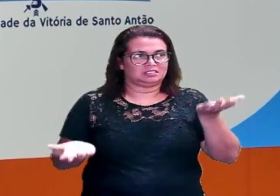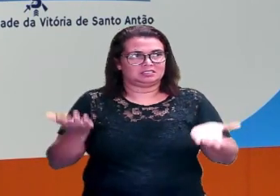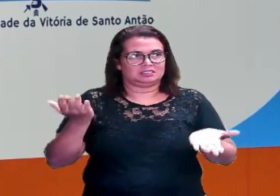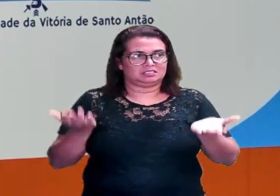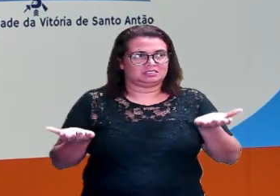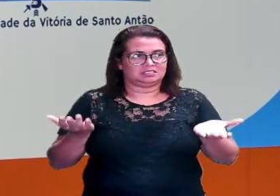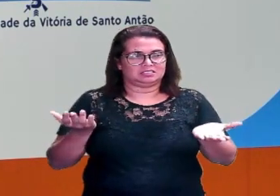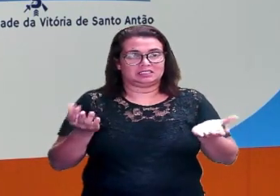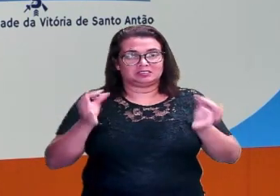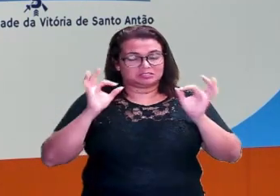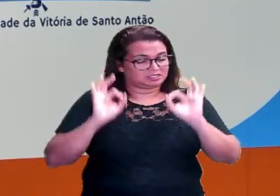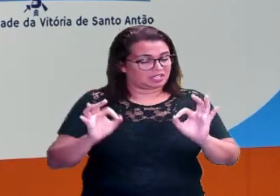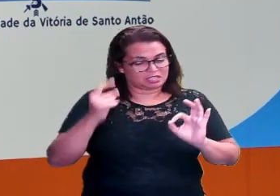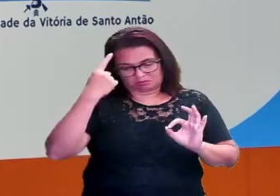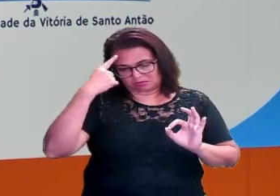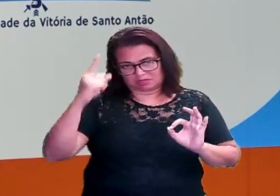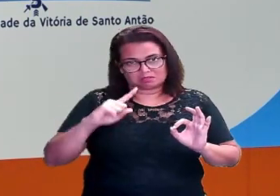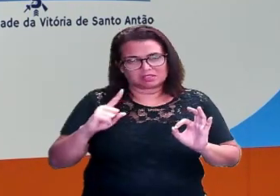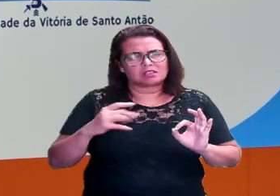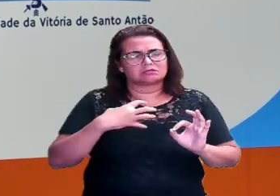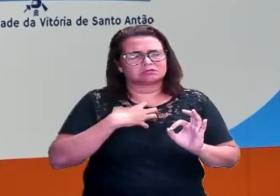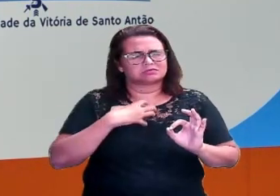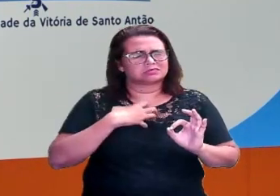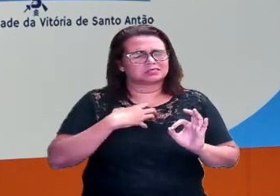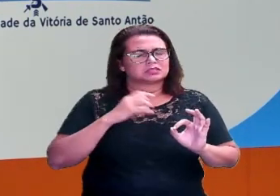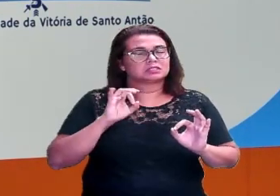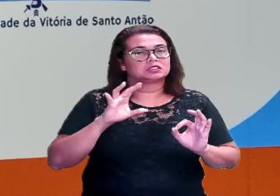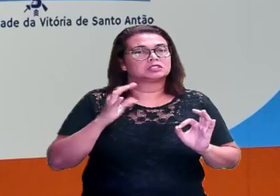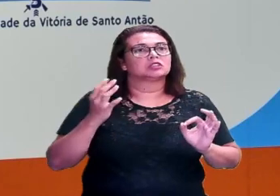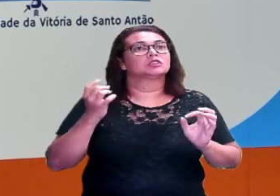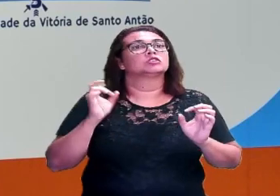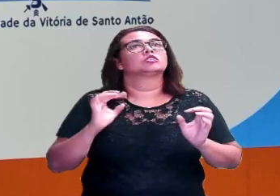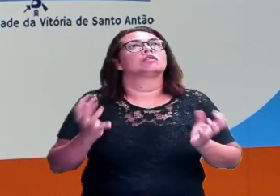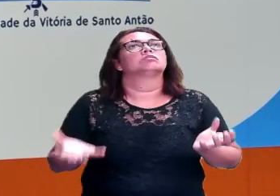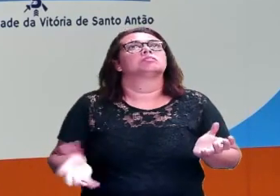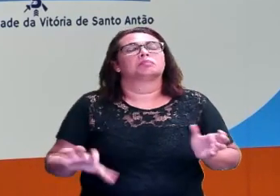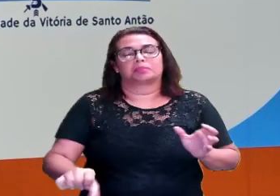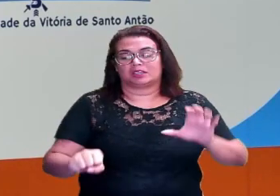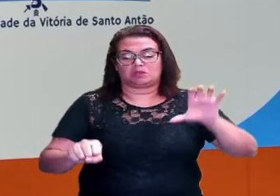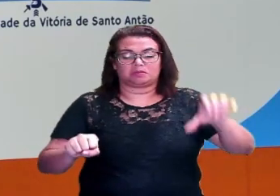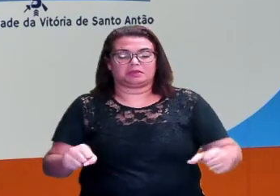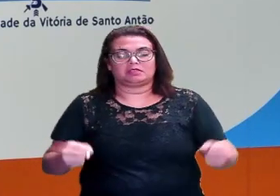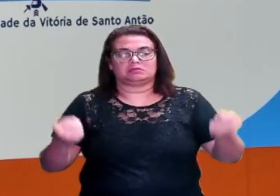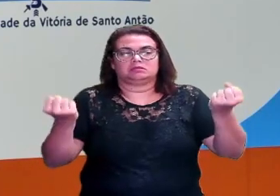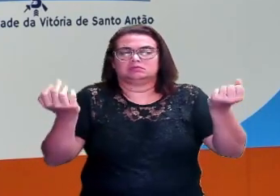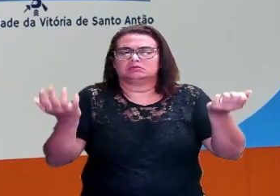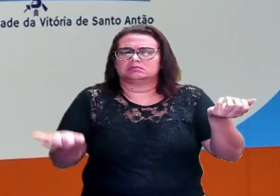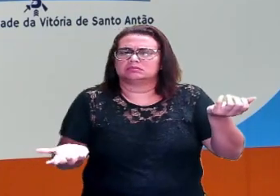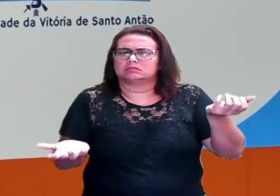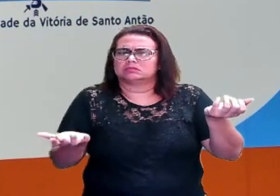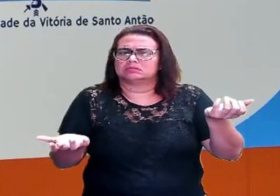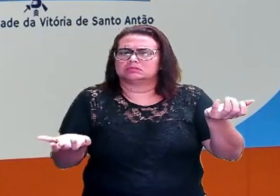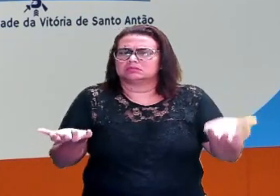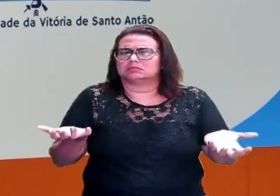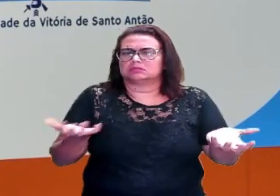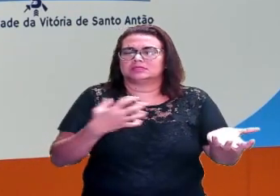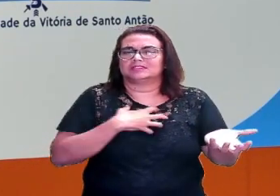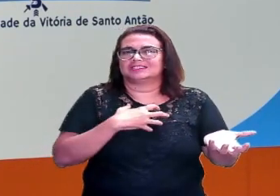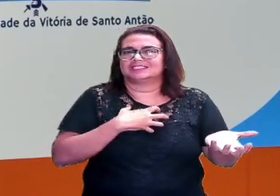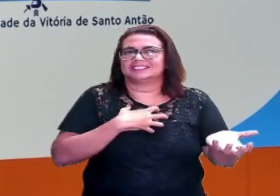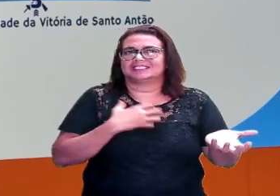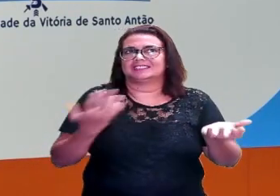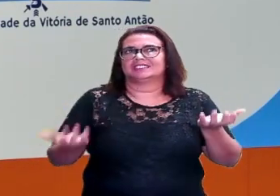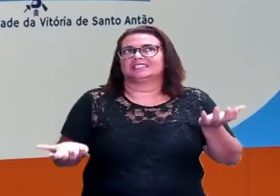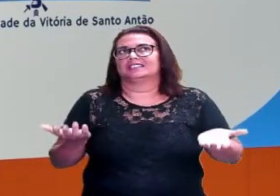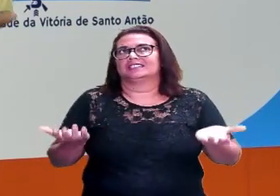sem eu ter a medida exata de cada um, eu consegui perceber isso pelo peso que cada um fazia em cada uma das minhas mãos,